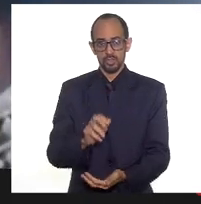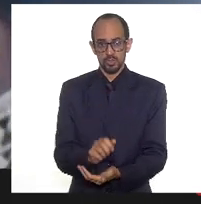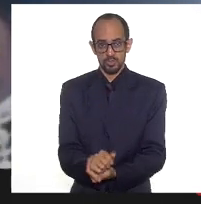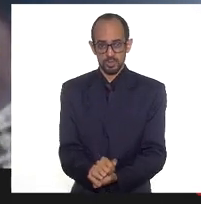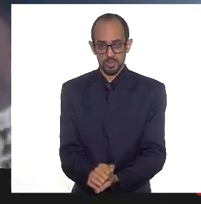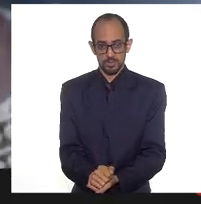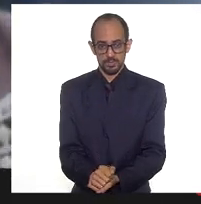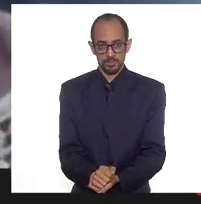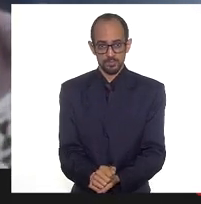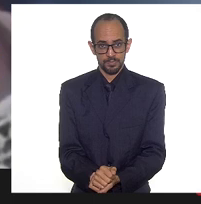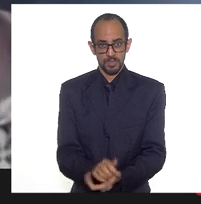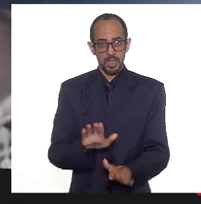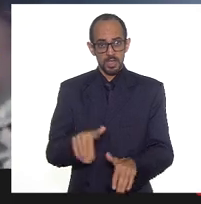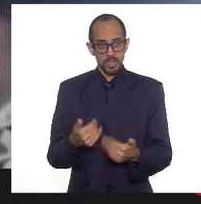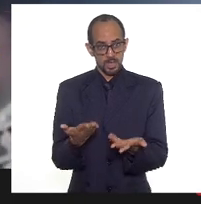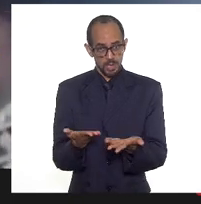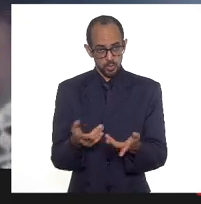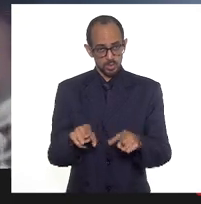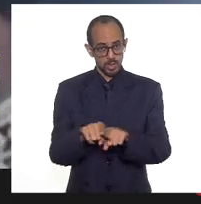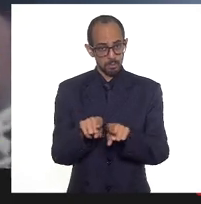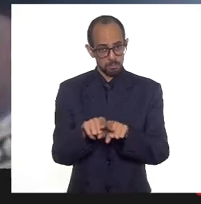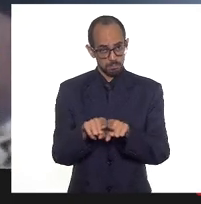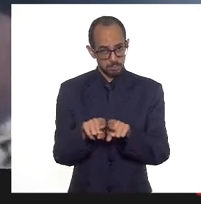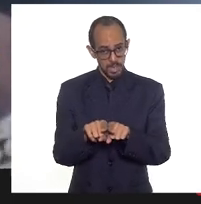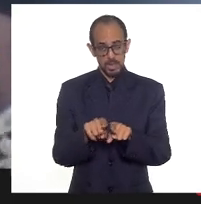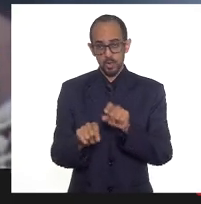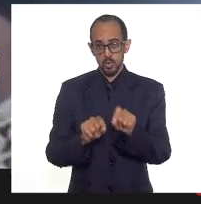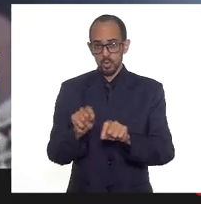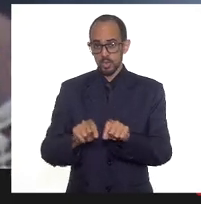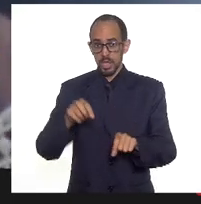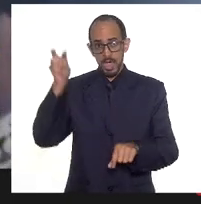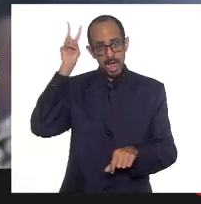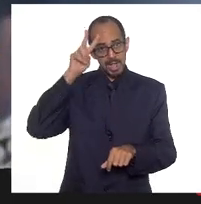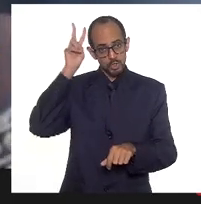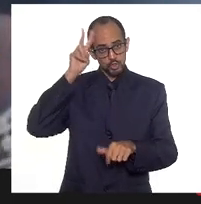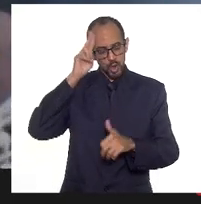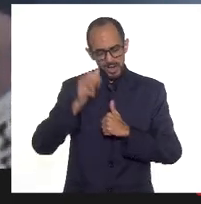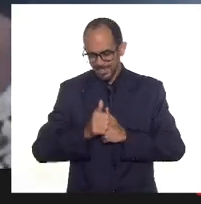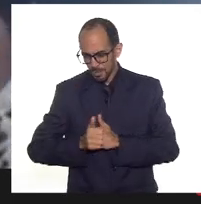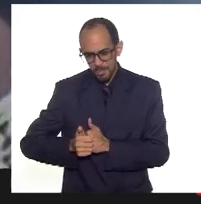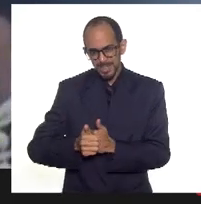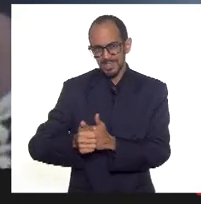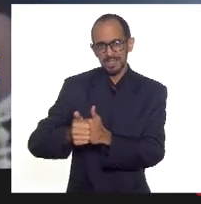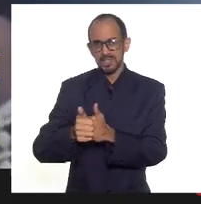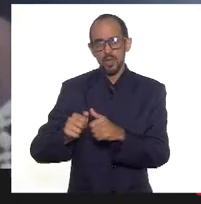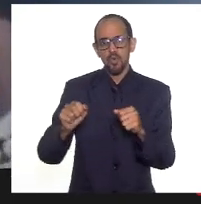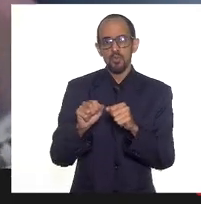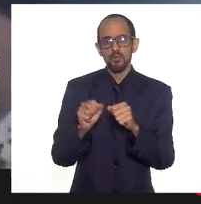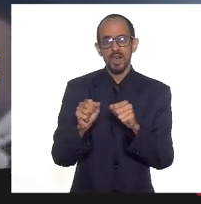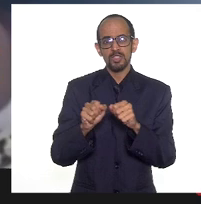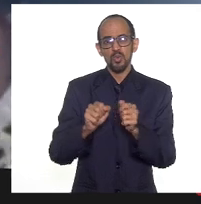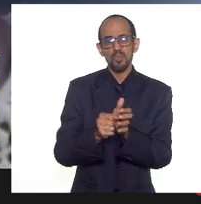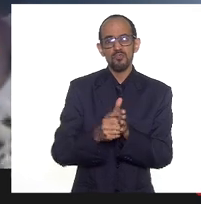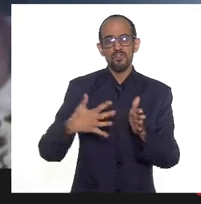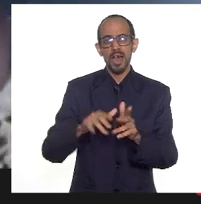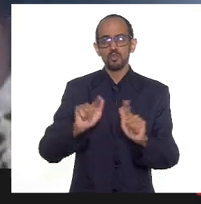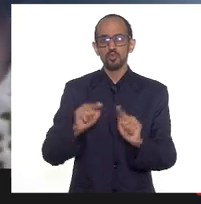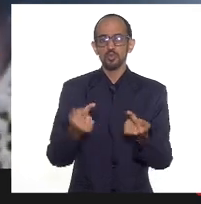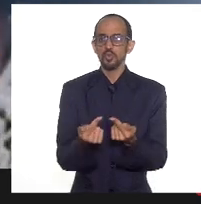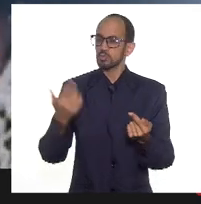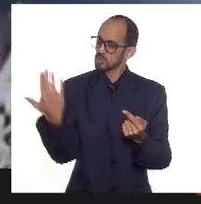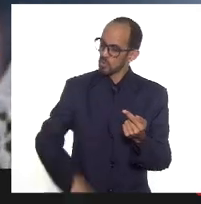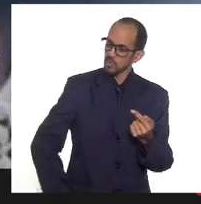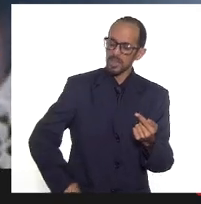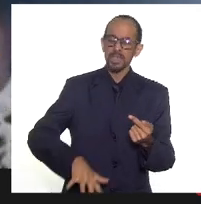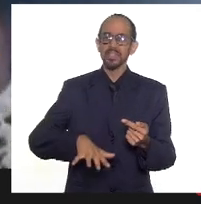tradição. E também a história da perseguição faz com que muitos grupos não queiram se